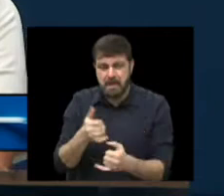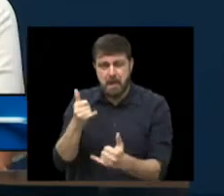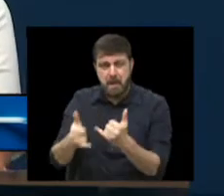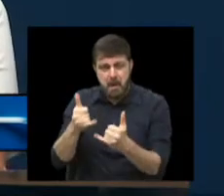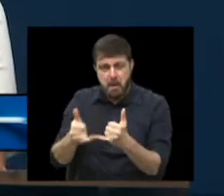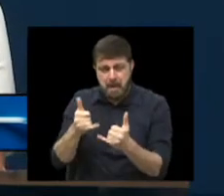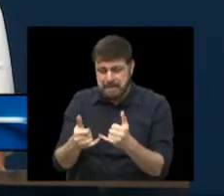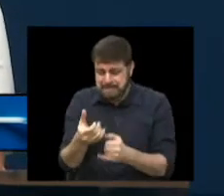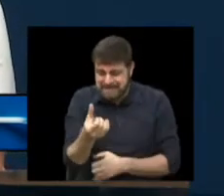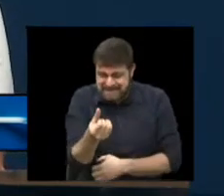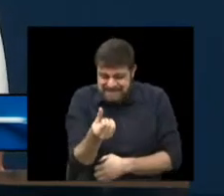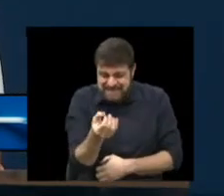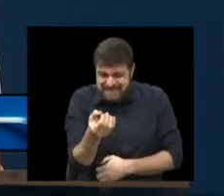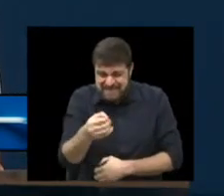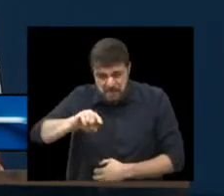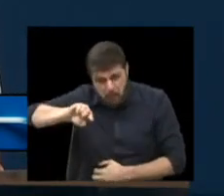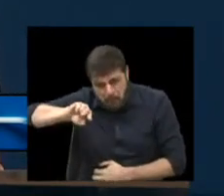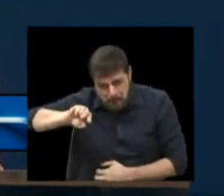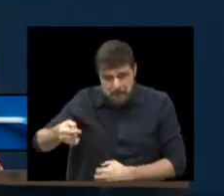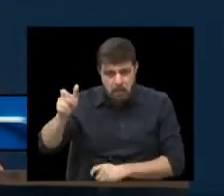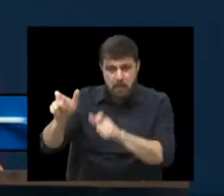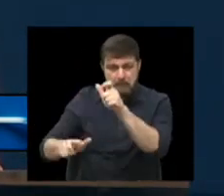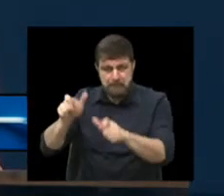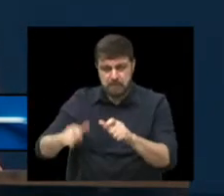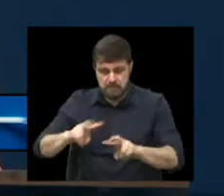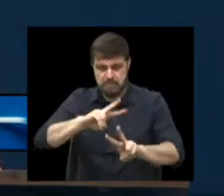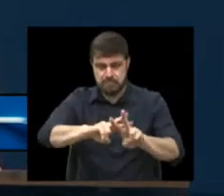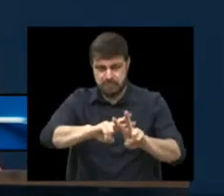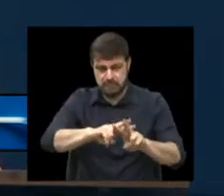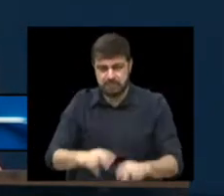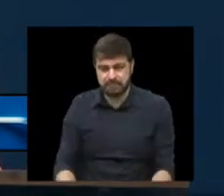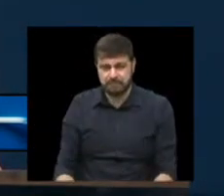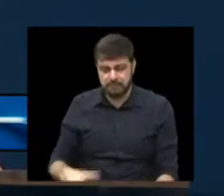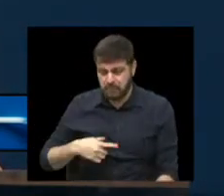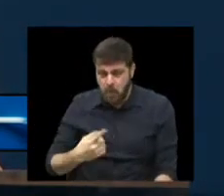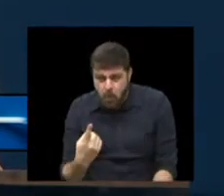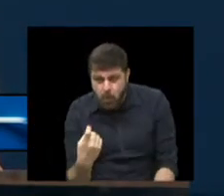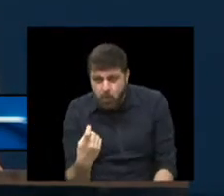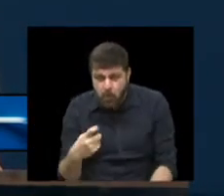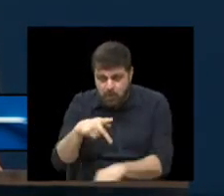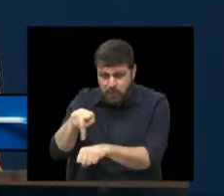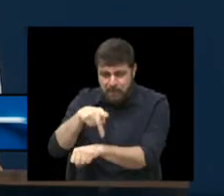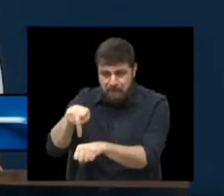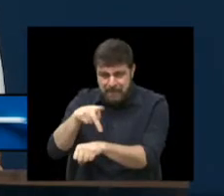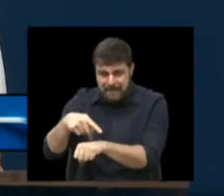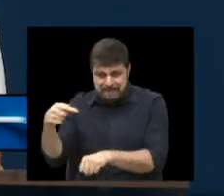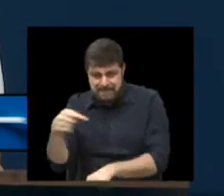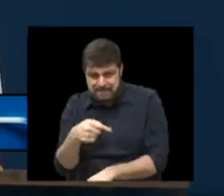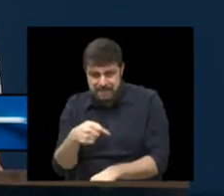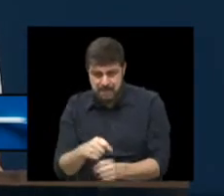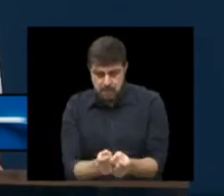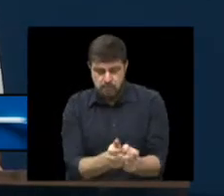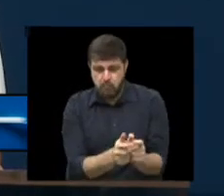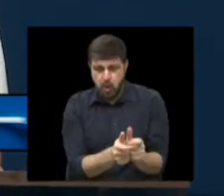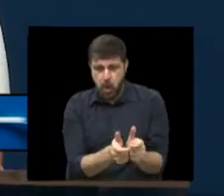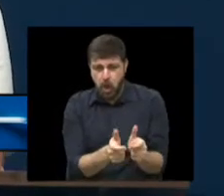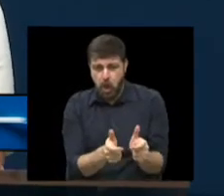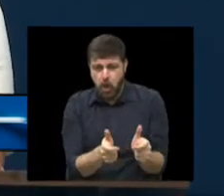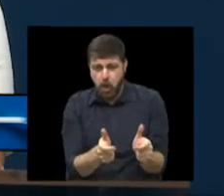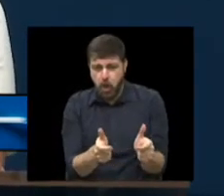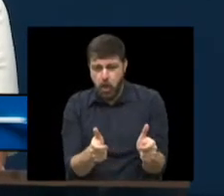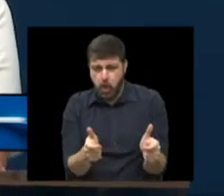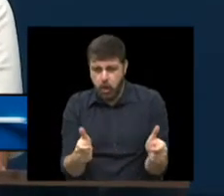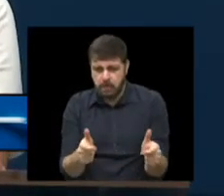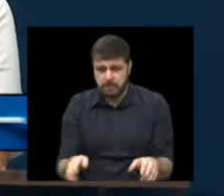mil encarcerados. Contudo, entre esses 4 países, é o único em que a população carcerária cresce.